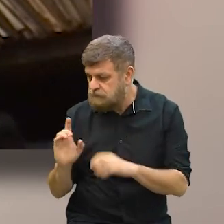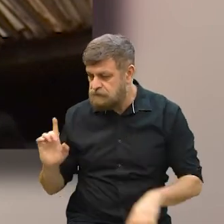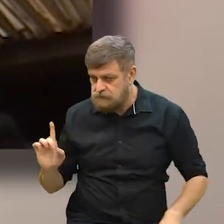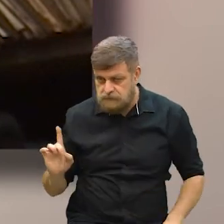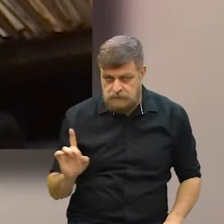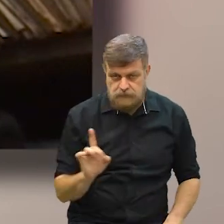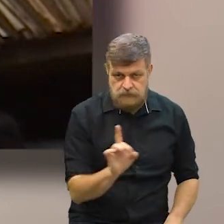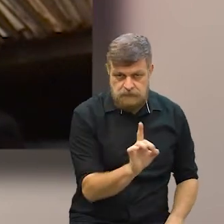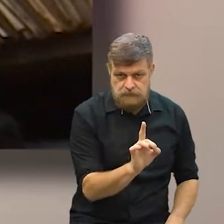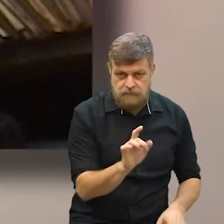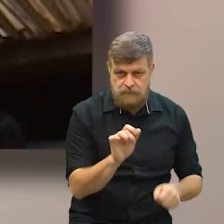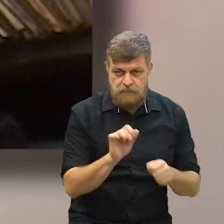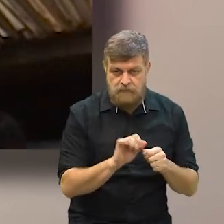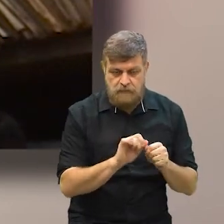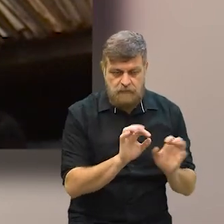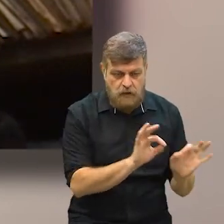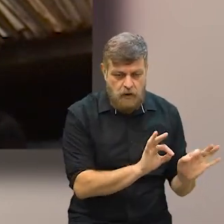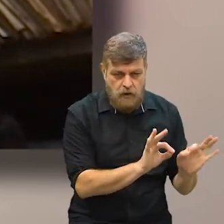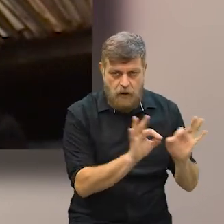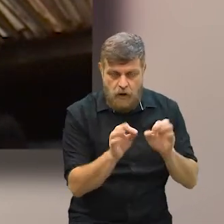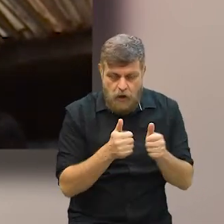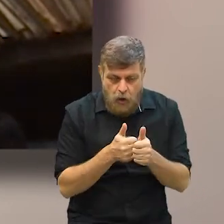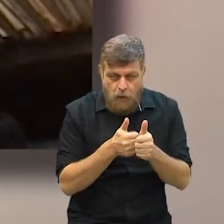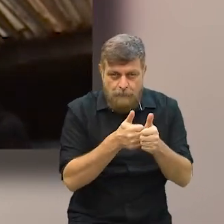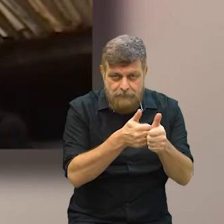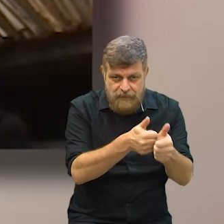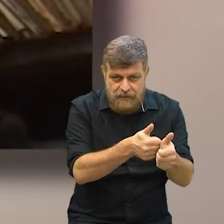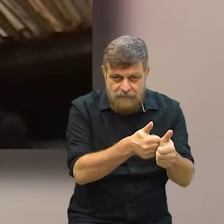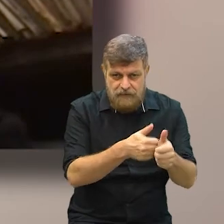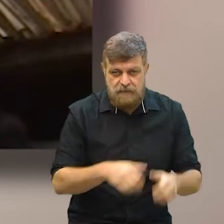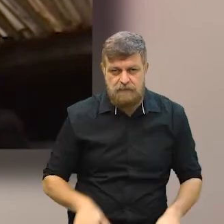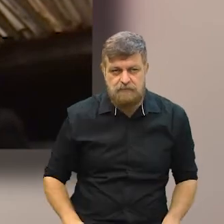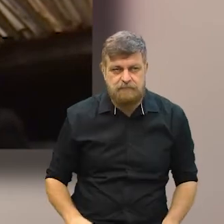vai fazer o acompanhamento de